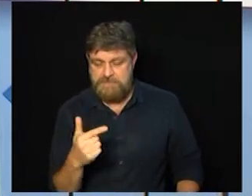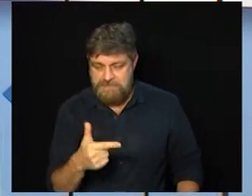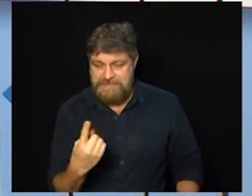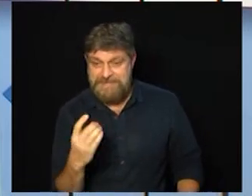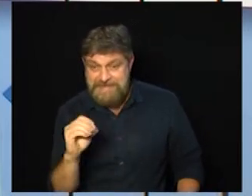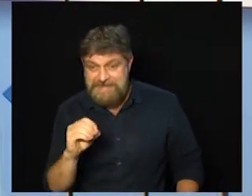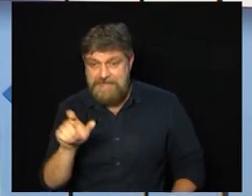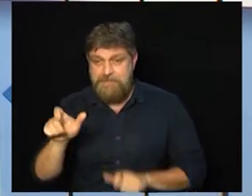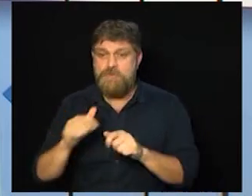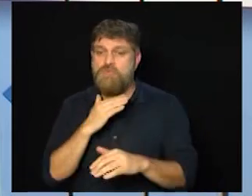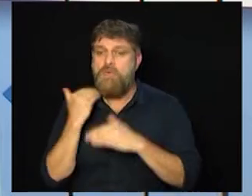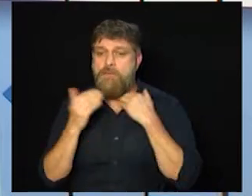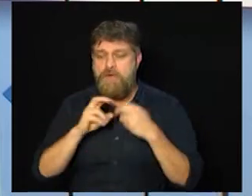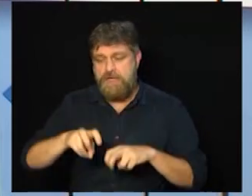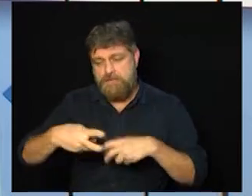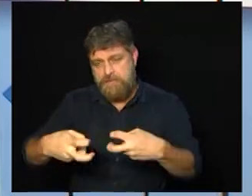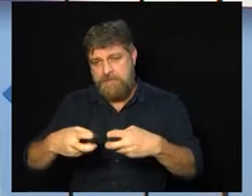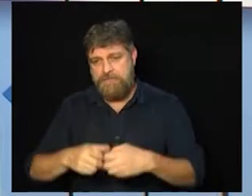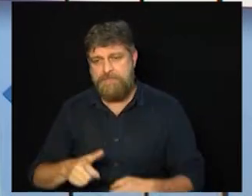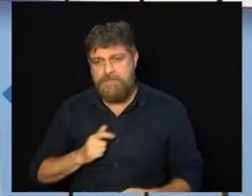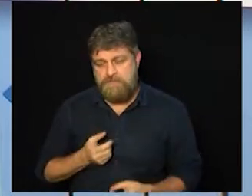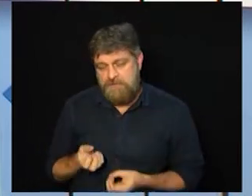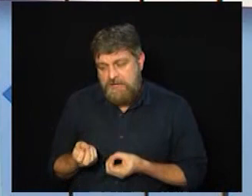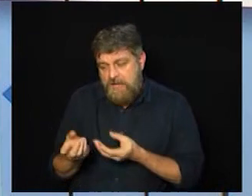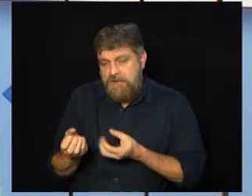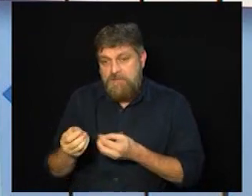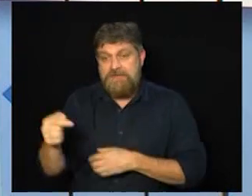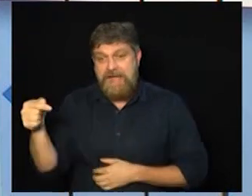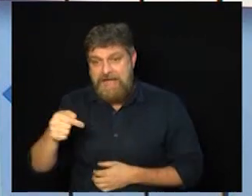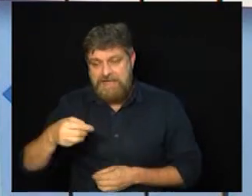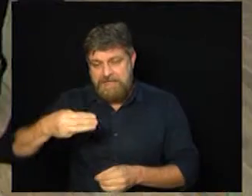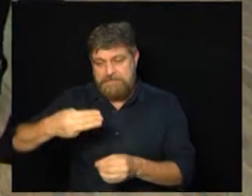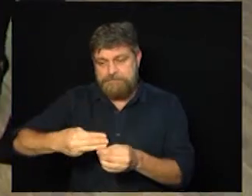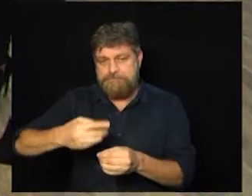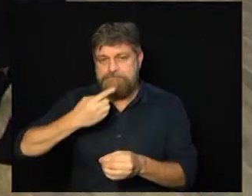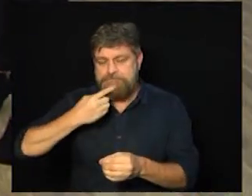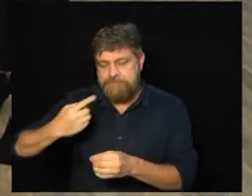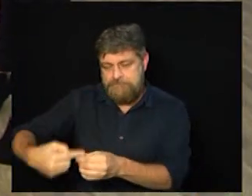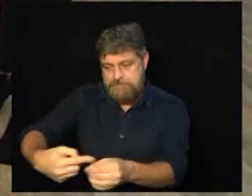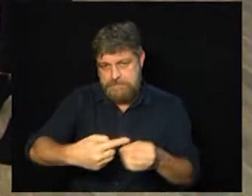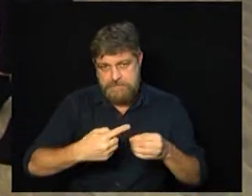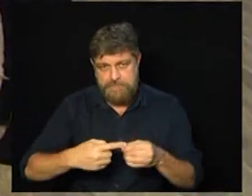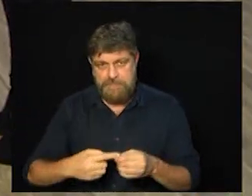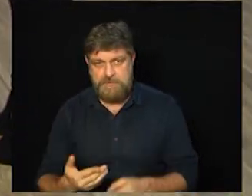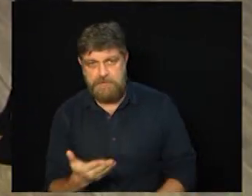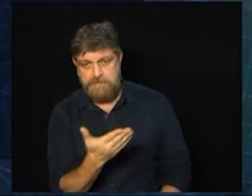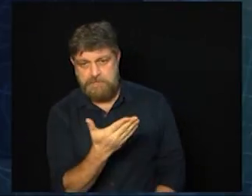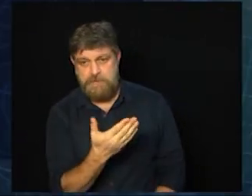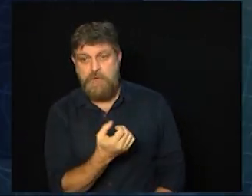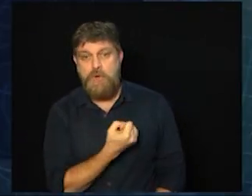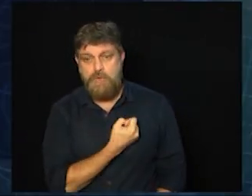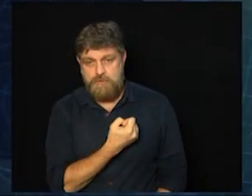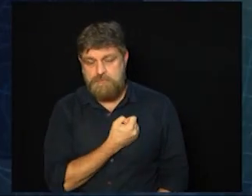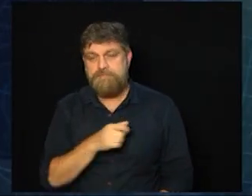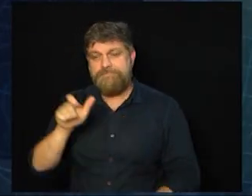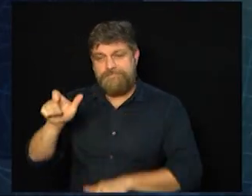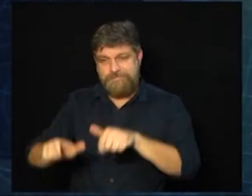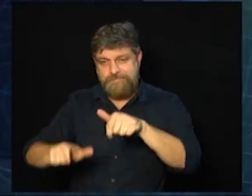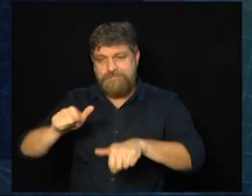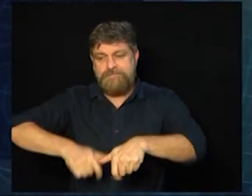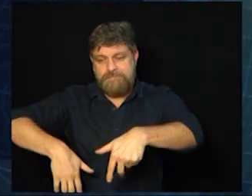Óbidos agora nós vamos falar dos dados aqui na região metropolitana de Campinas com 387